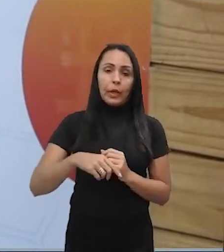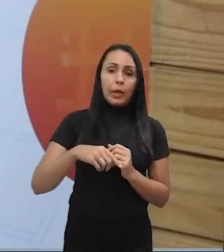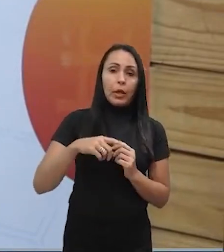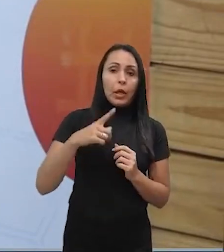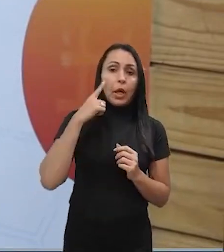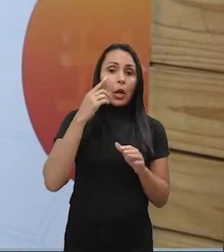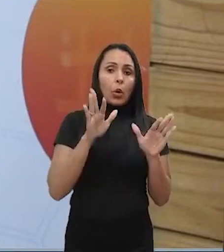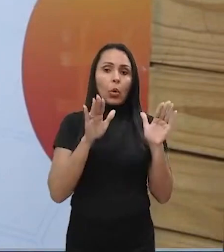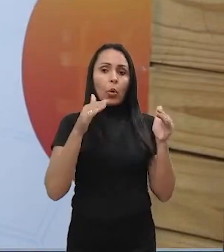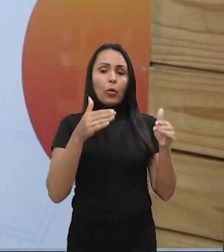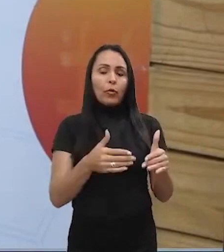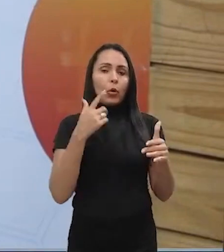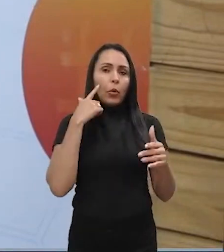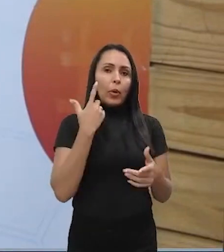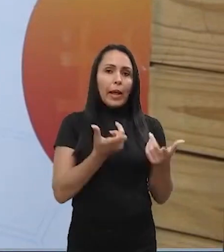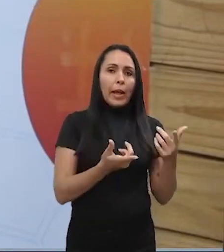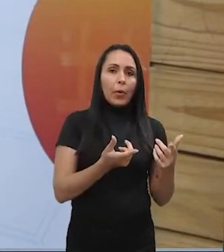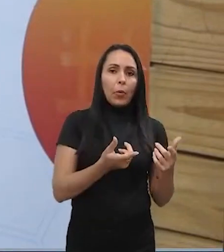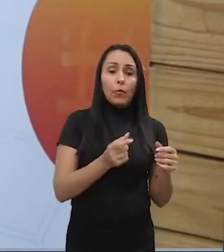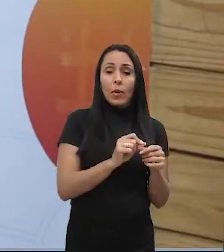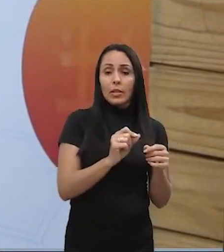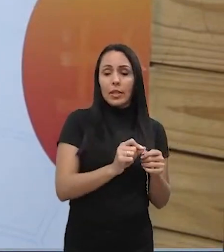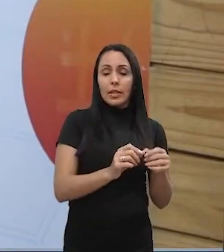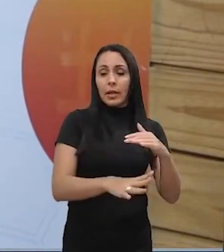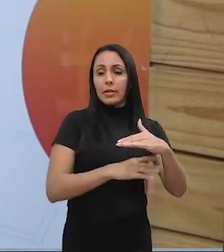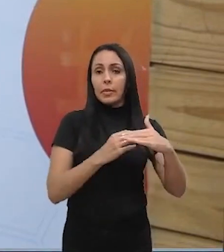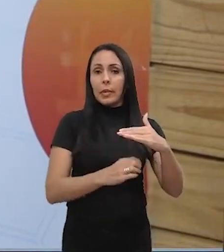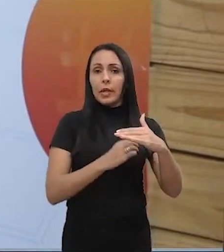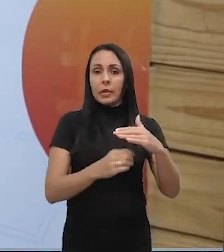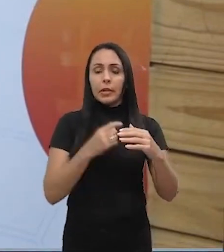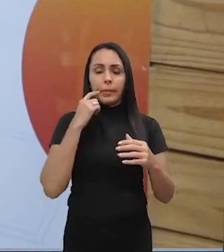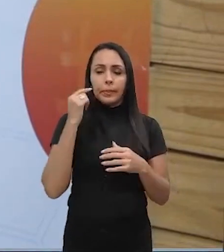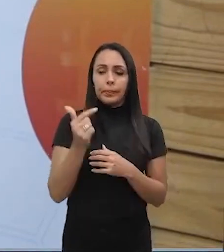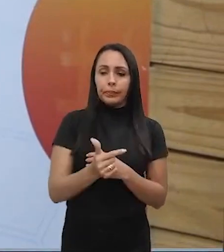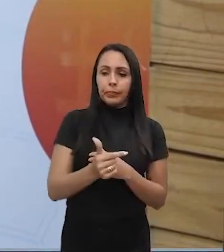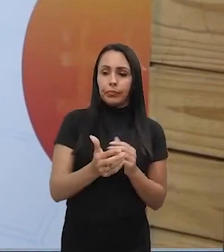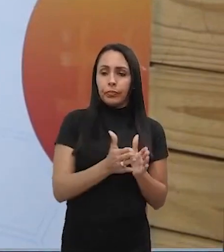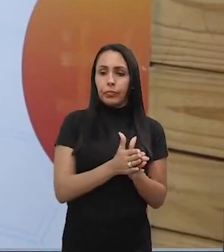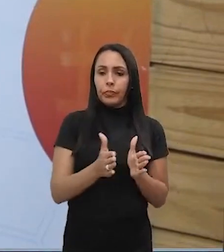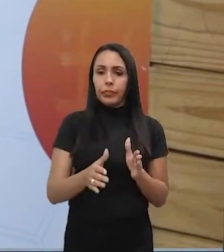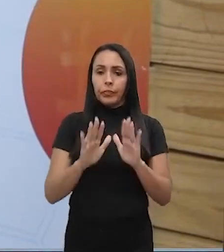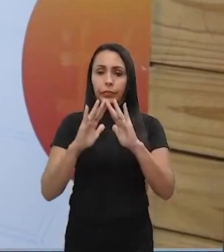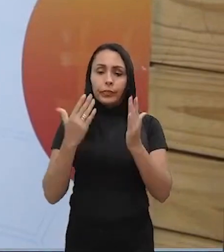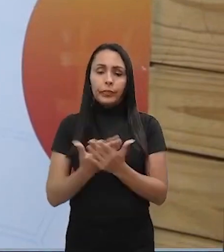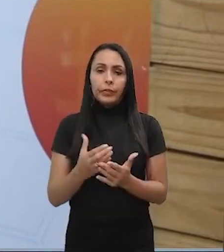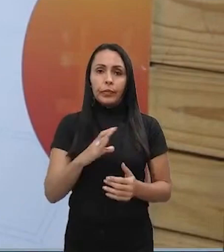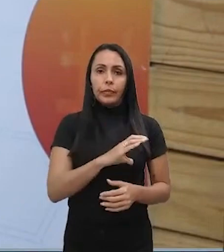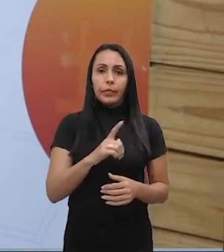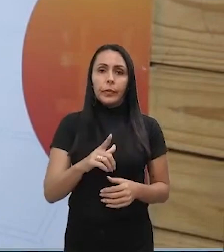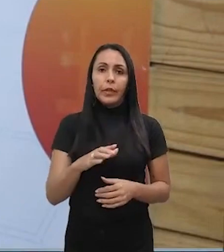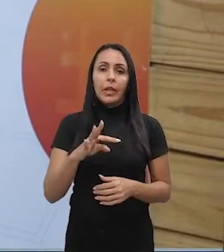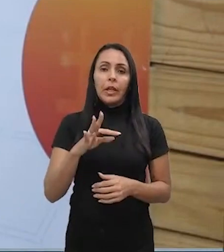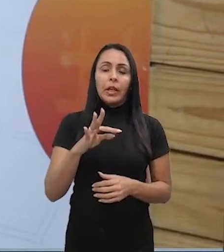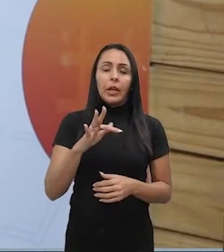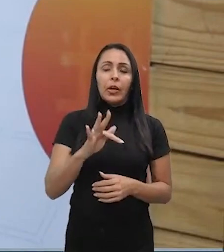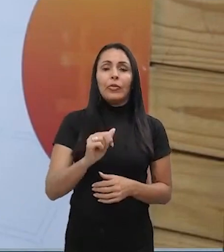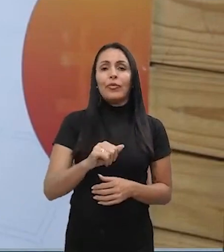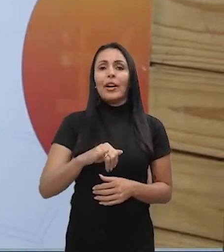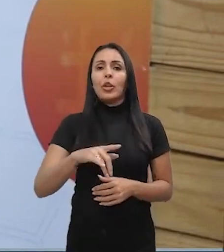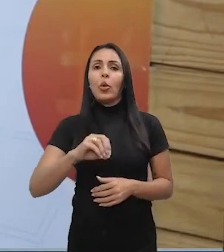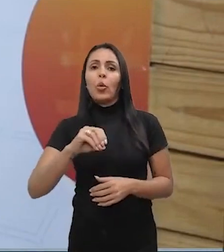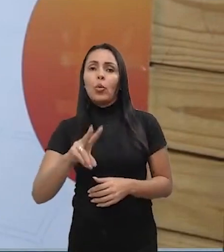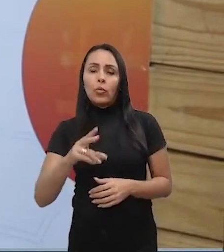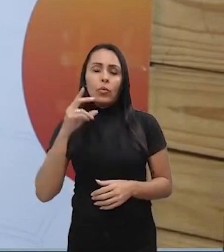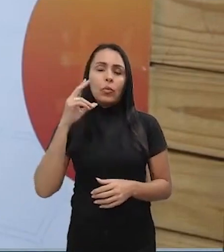e o foco dele é a produção das empresas. A segunda é a escola clássica de Fayol. Essa escola